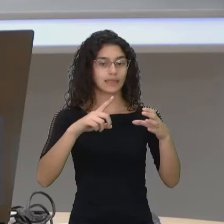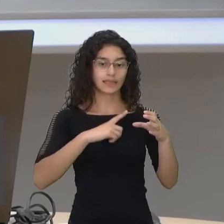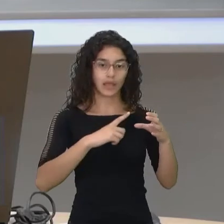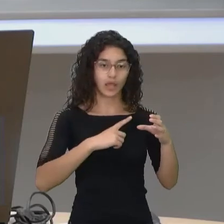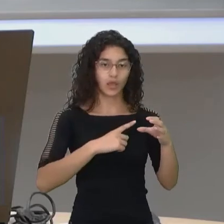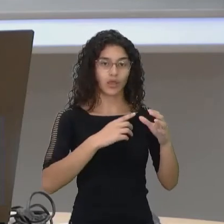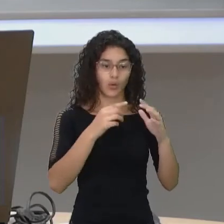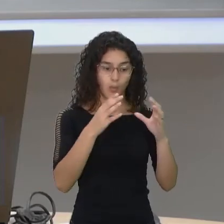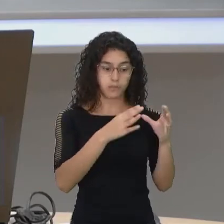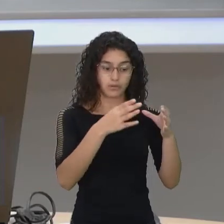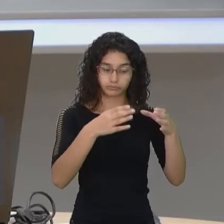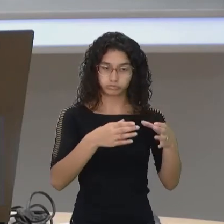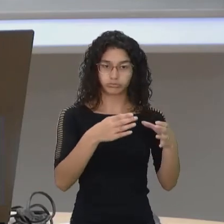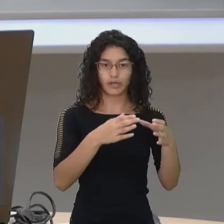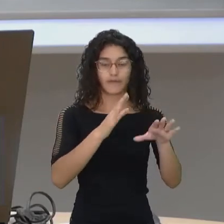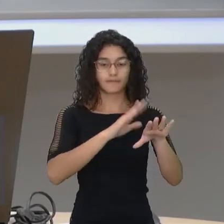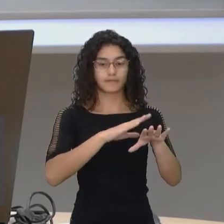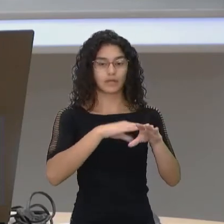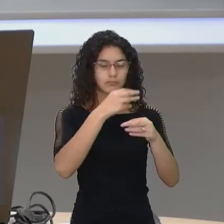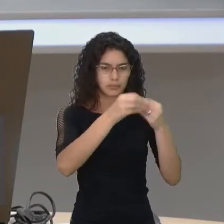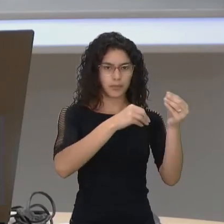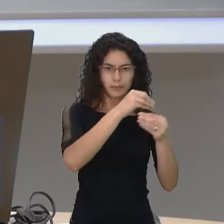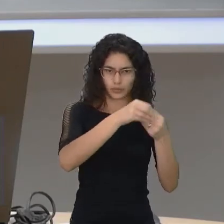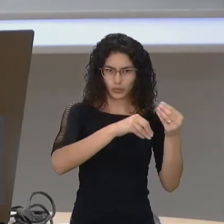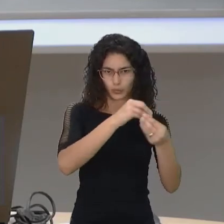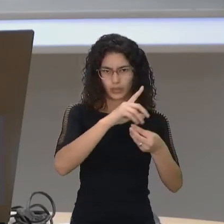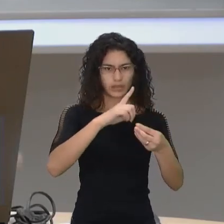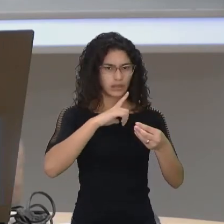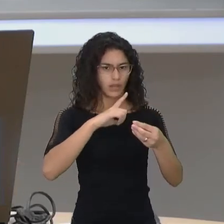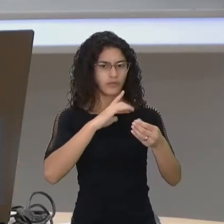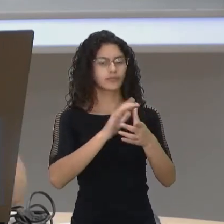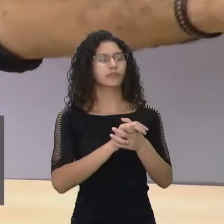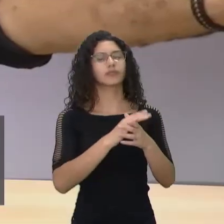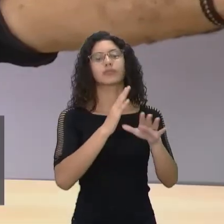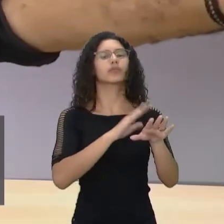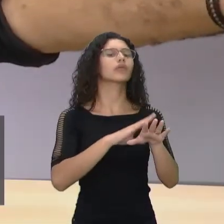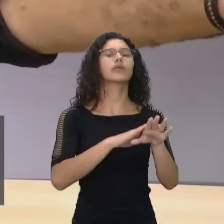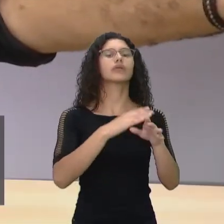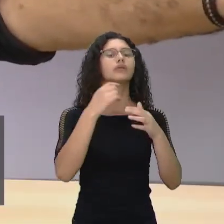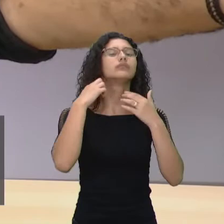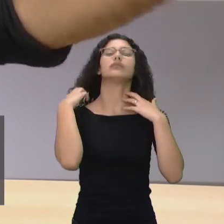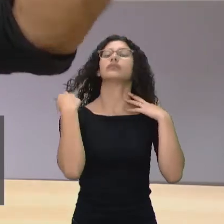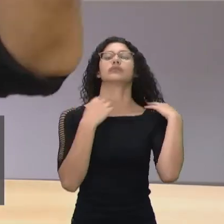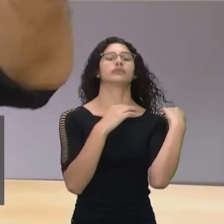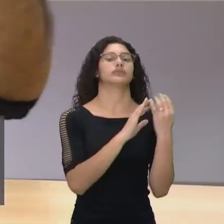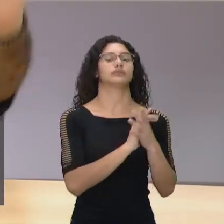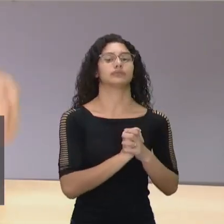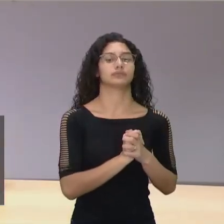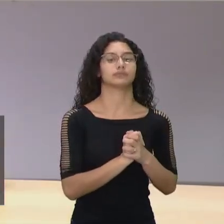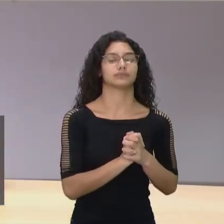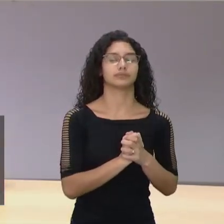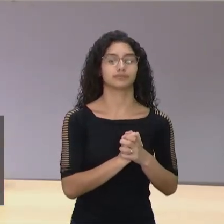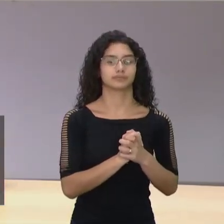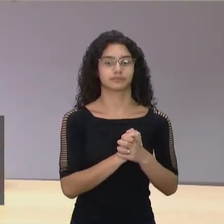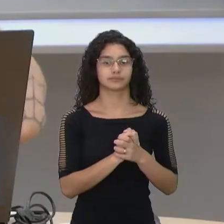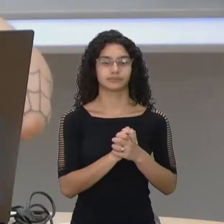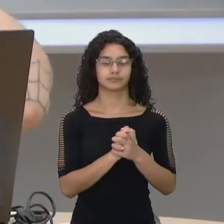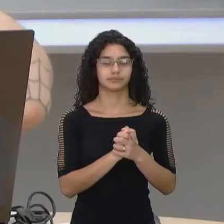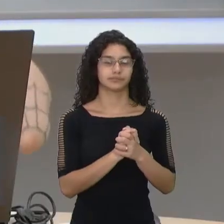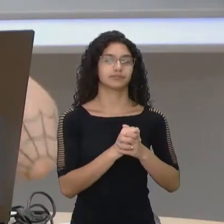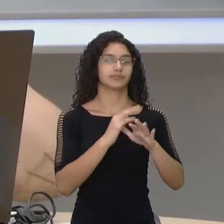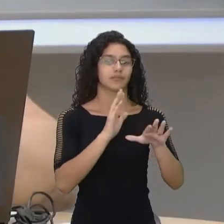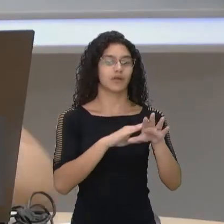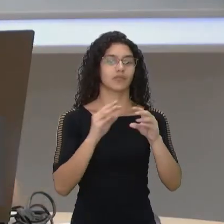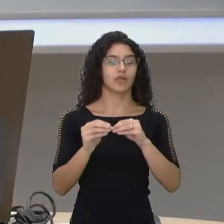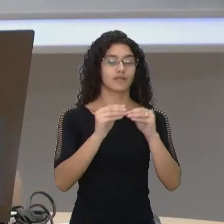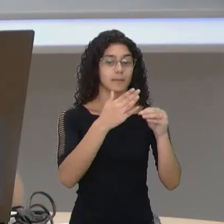coroa falsa, feita com uma mistura, uma liga de metais. Famoso ouro de tolo. ouro de tolo. Um ouro de isso. tolo. Eu vou